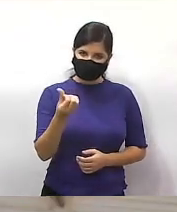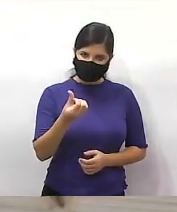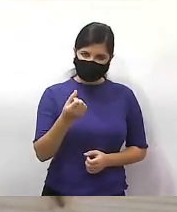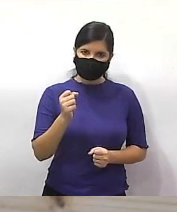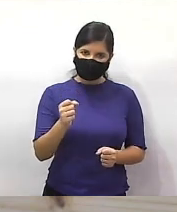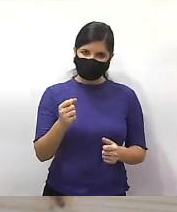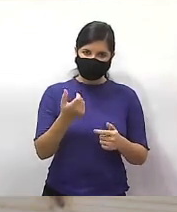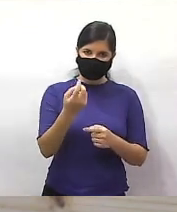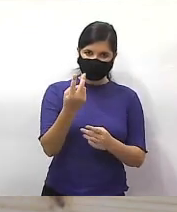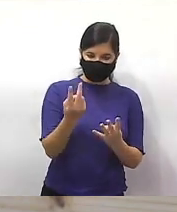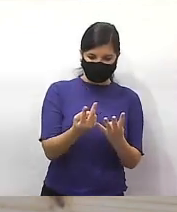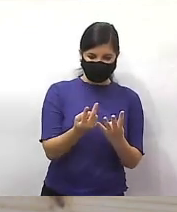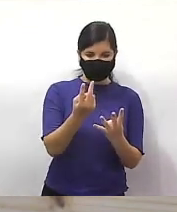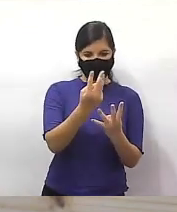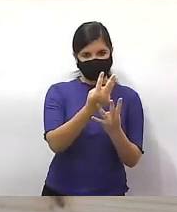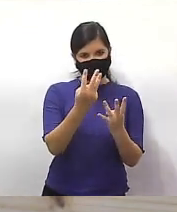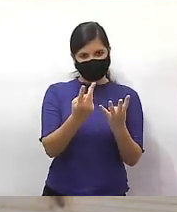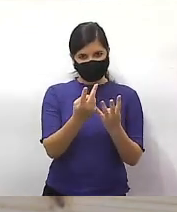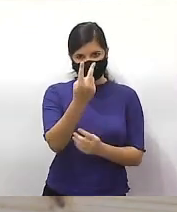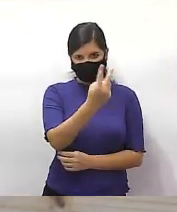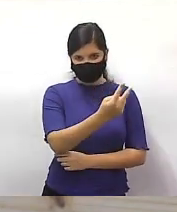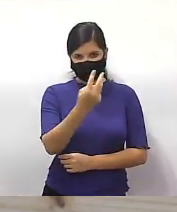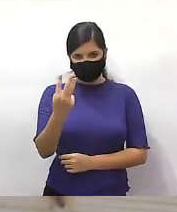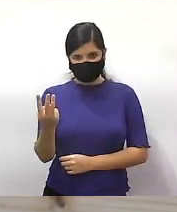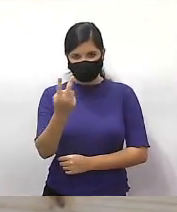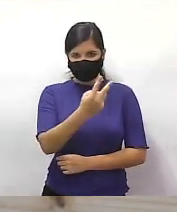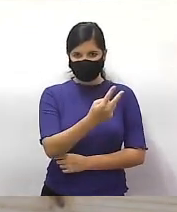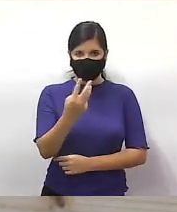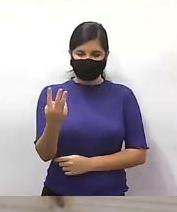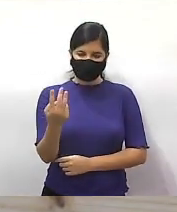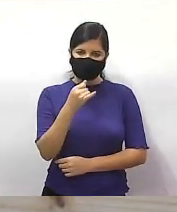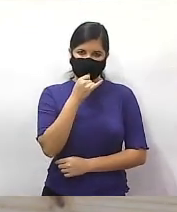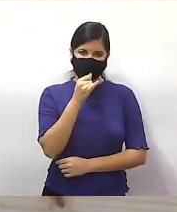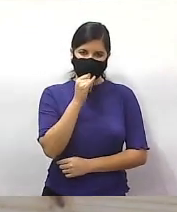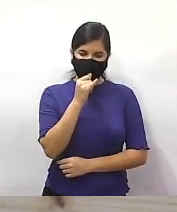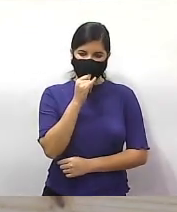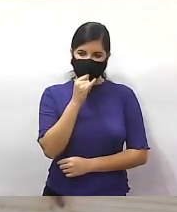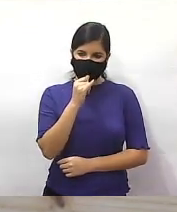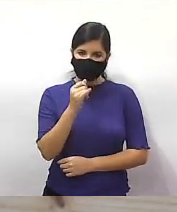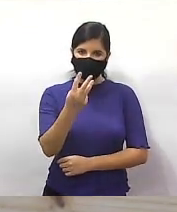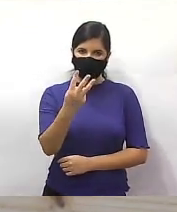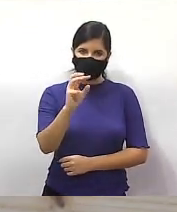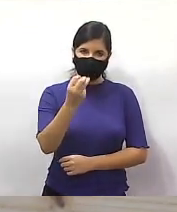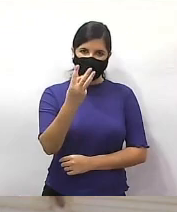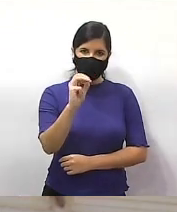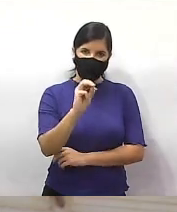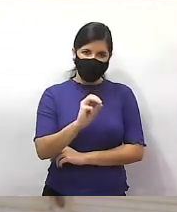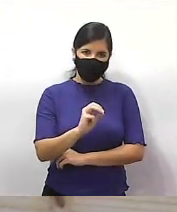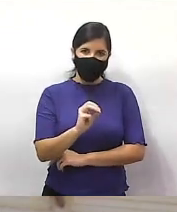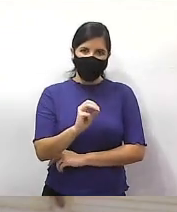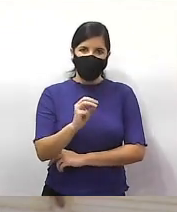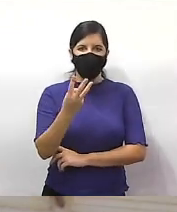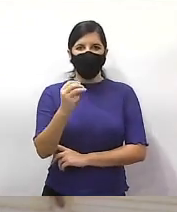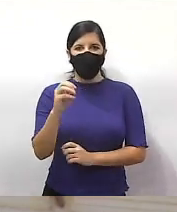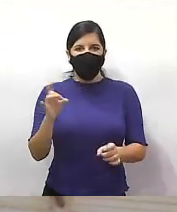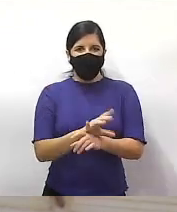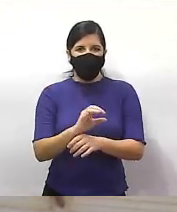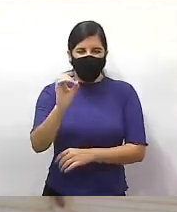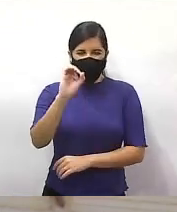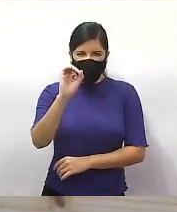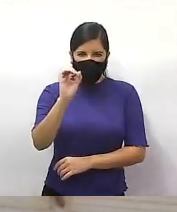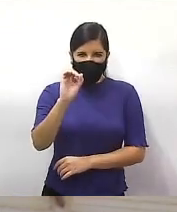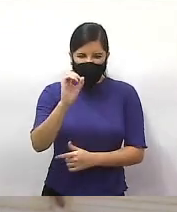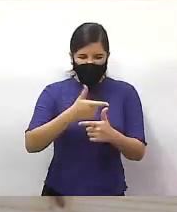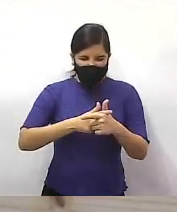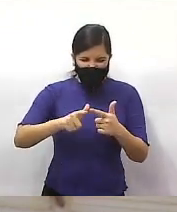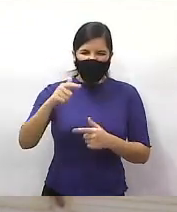por 2 e 3 ao mesmo tempo. Vou te dar um exemplo. Número 30. Terminou em 0, divido